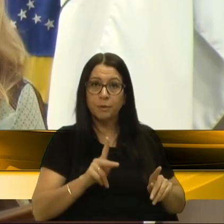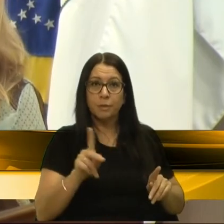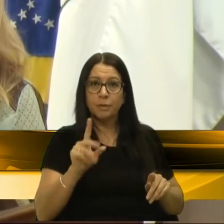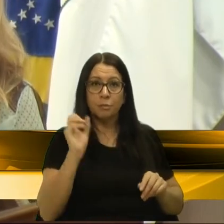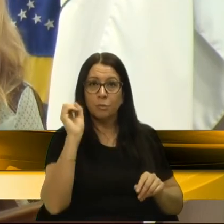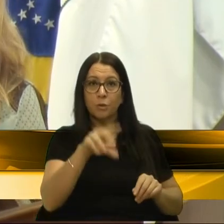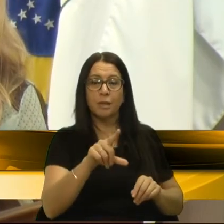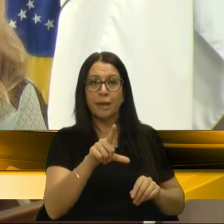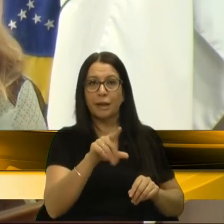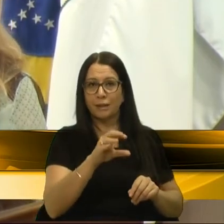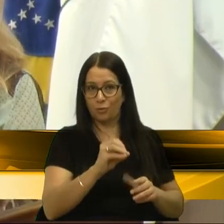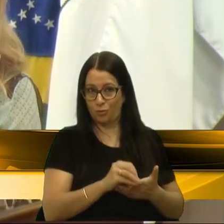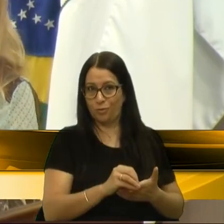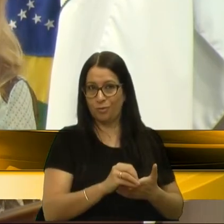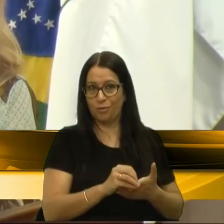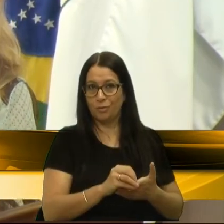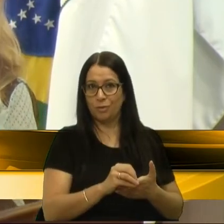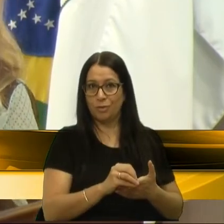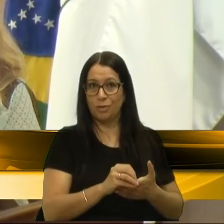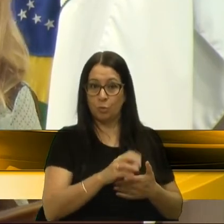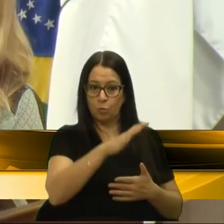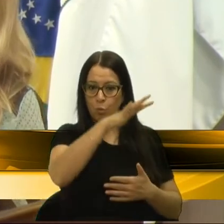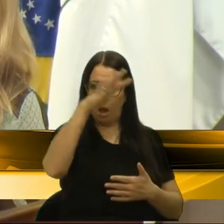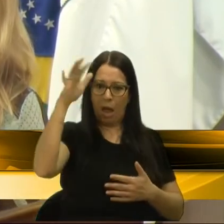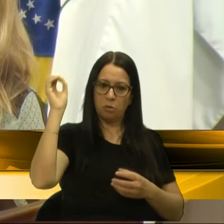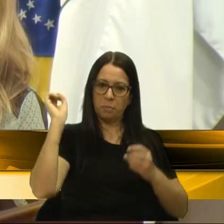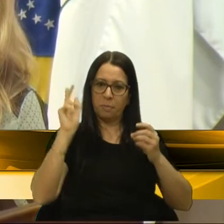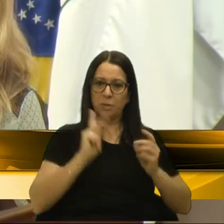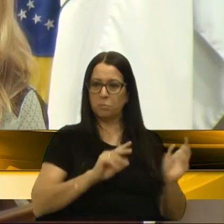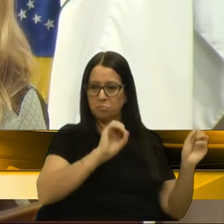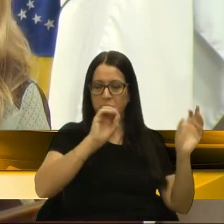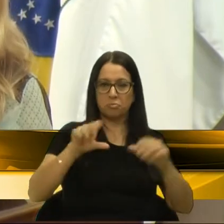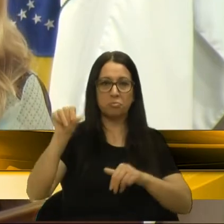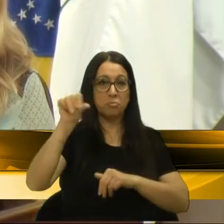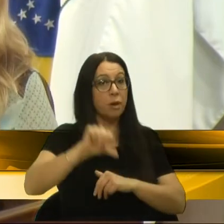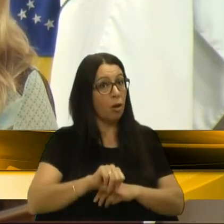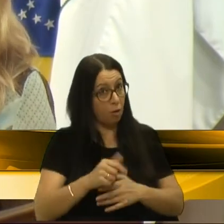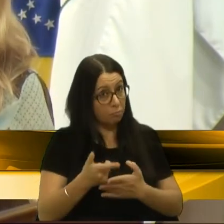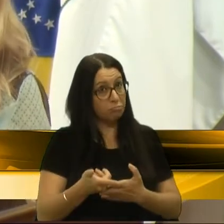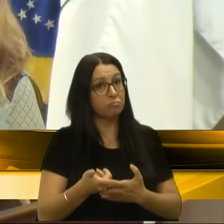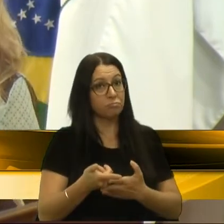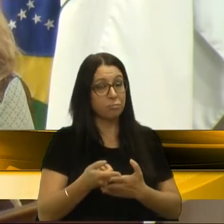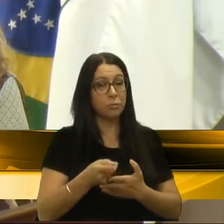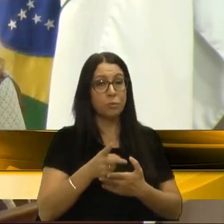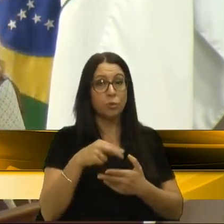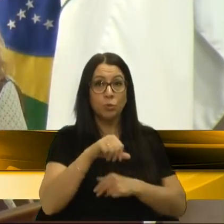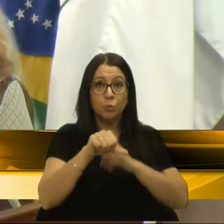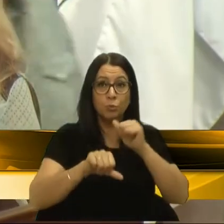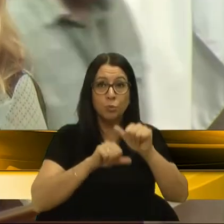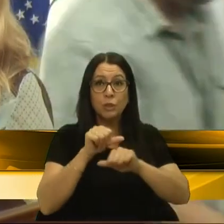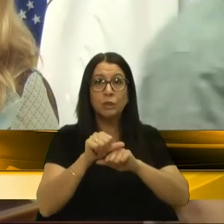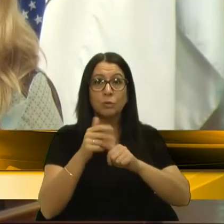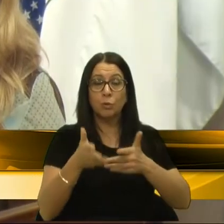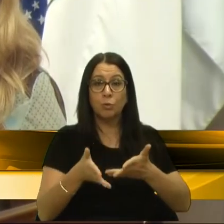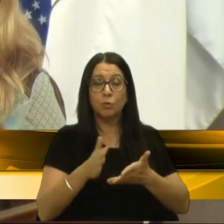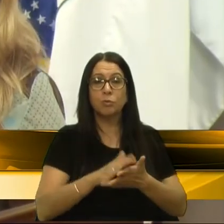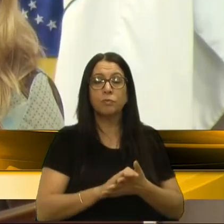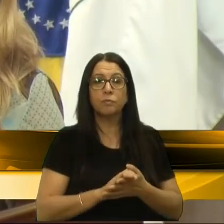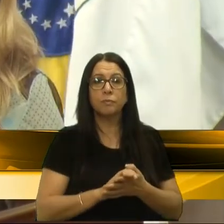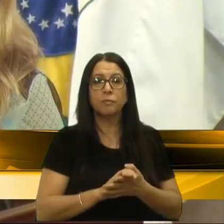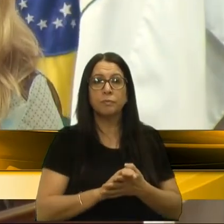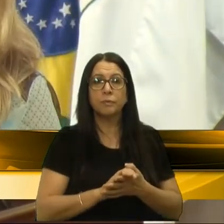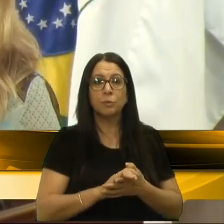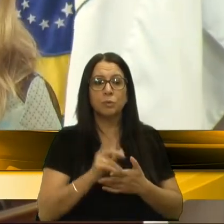colocar lixo. Né? Quando está alto, a situação piora. E o que nós estamos modificando é que hoje